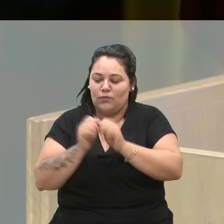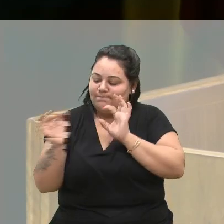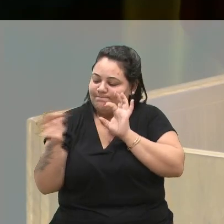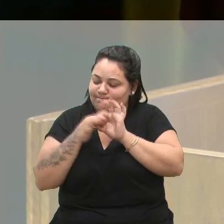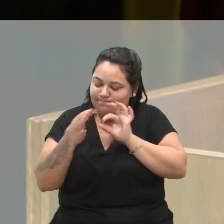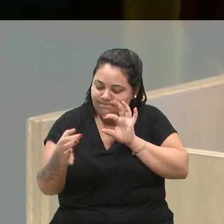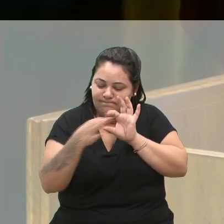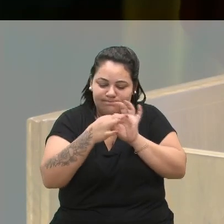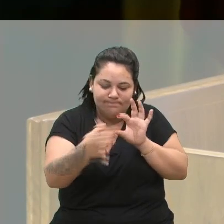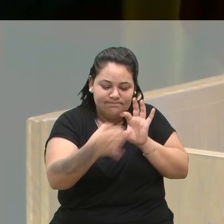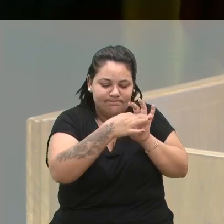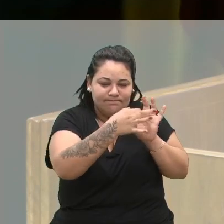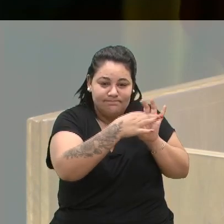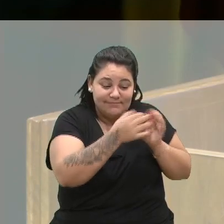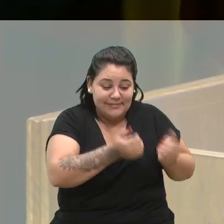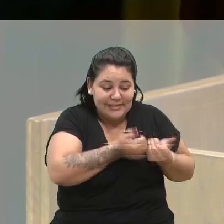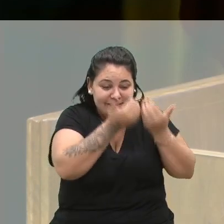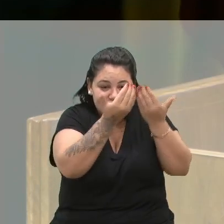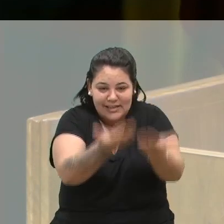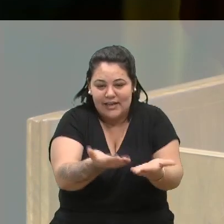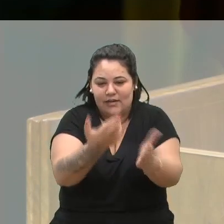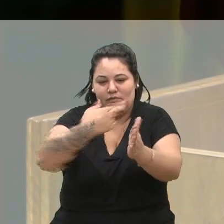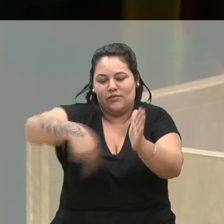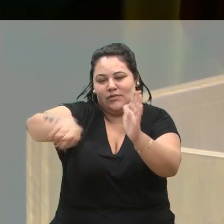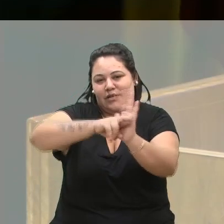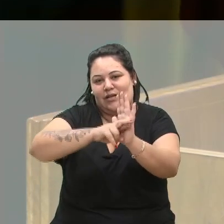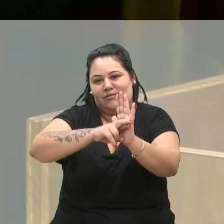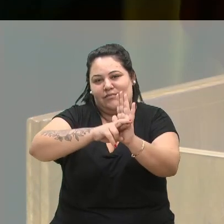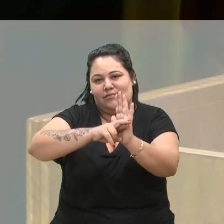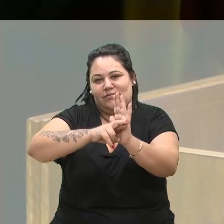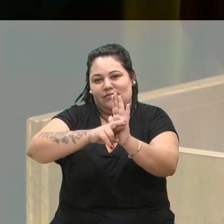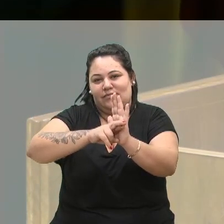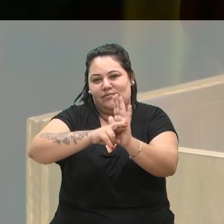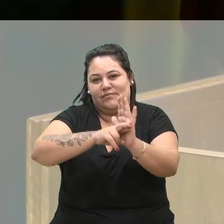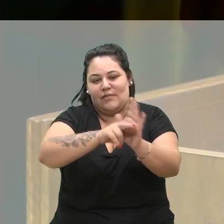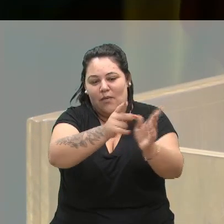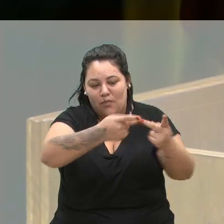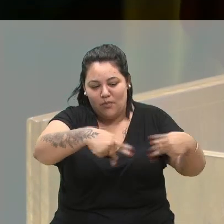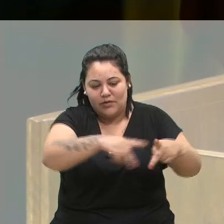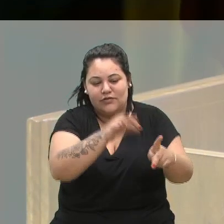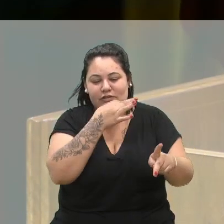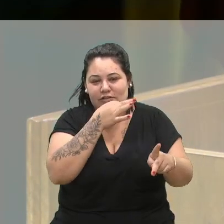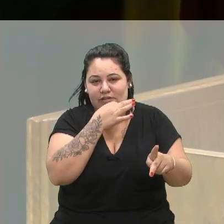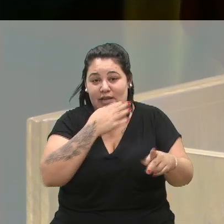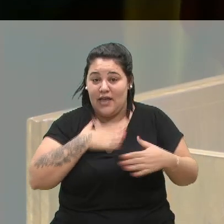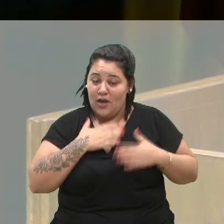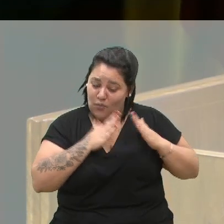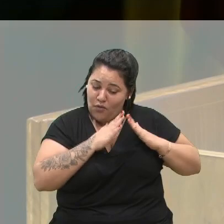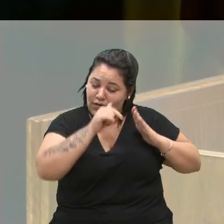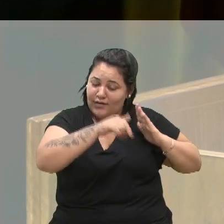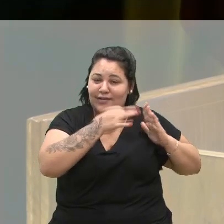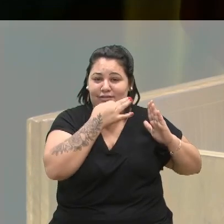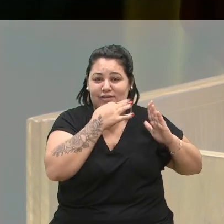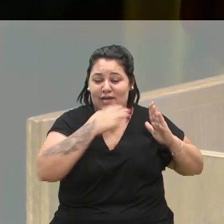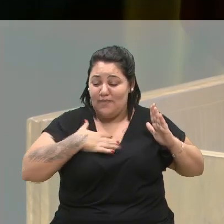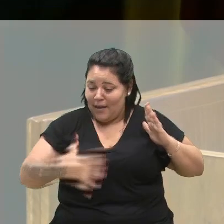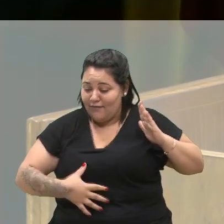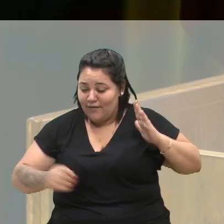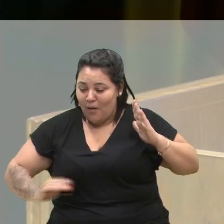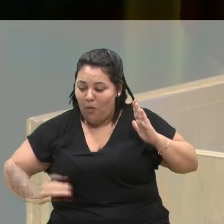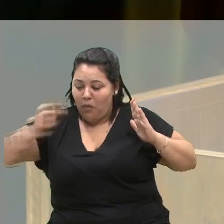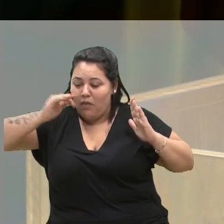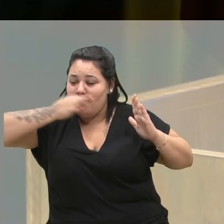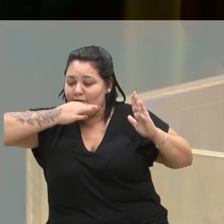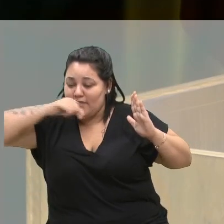para entregar um resultado para a população de Caxias. É onde eu moro, onde minhas filhas crescem e onde eu quero que